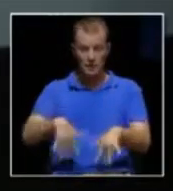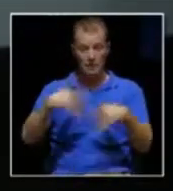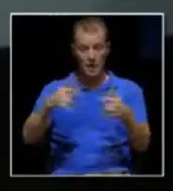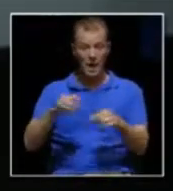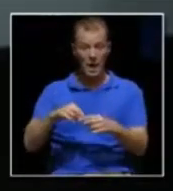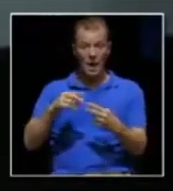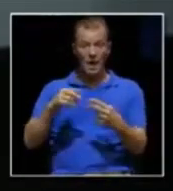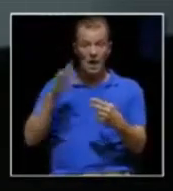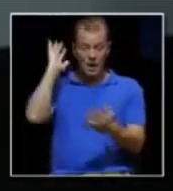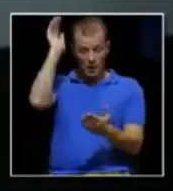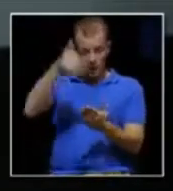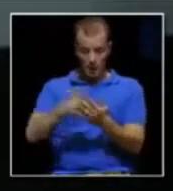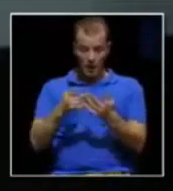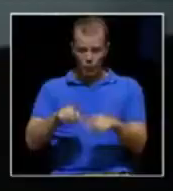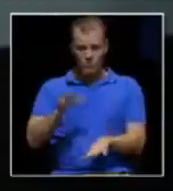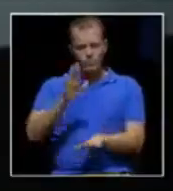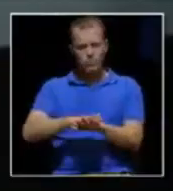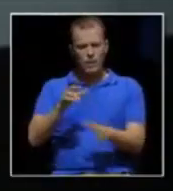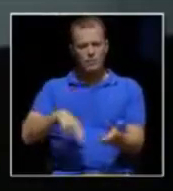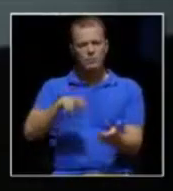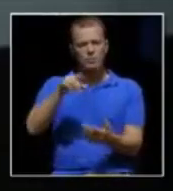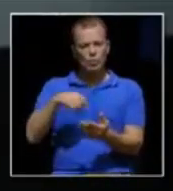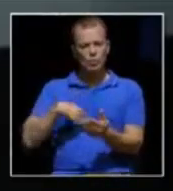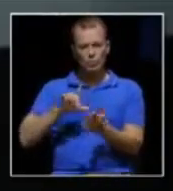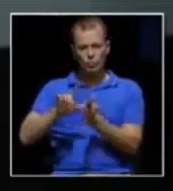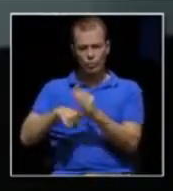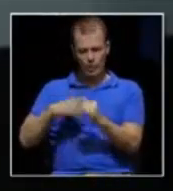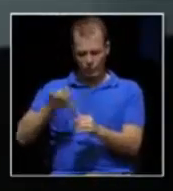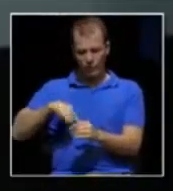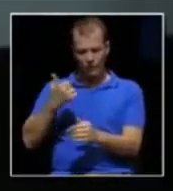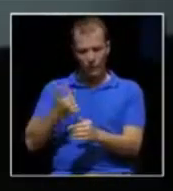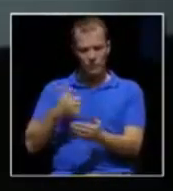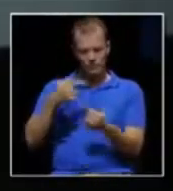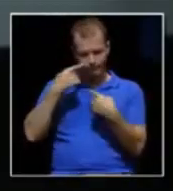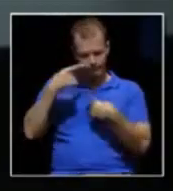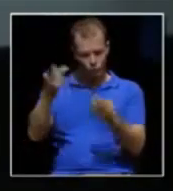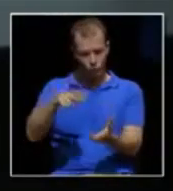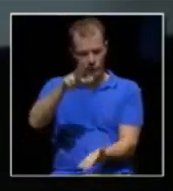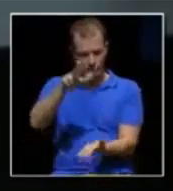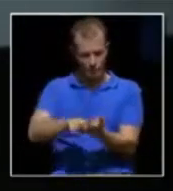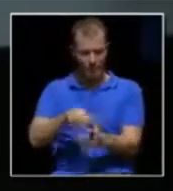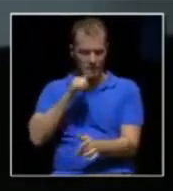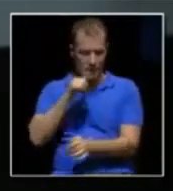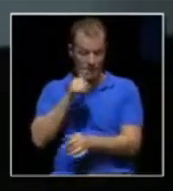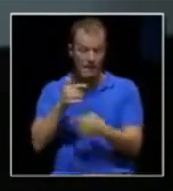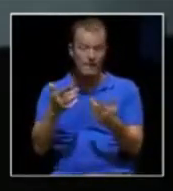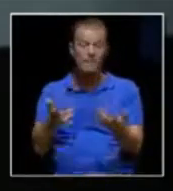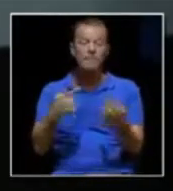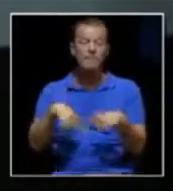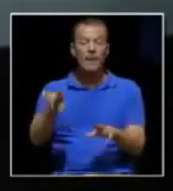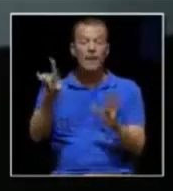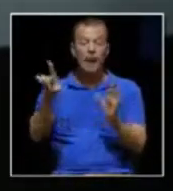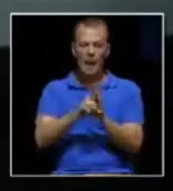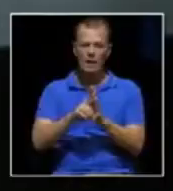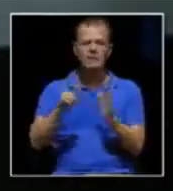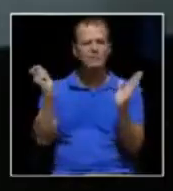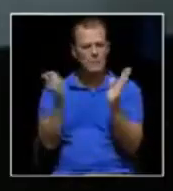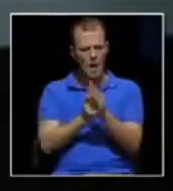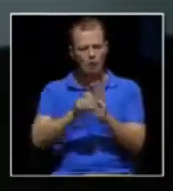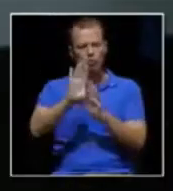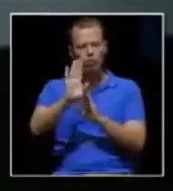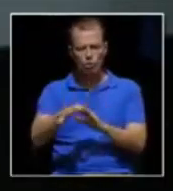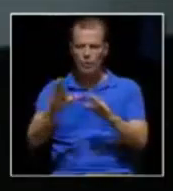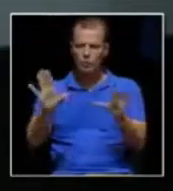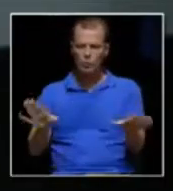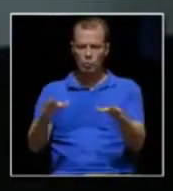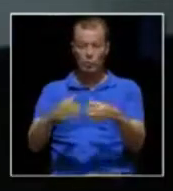República que teve origem num projeto apresentado pelos Verdes nesse sentido. Recordamos ainda que esta lei já esteve agendada no Conselho de